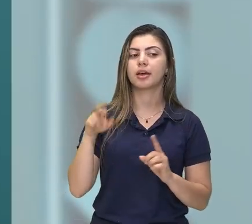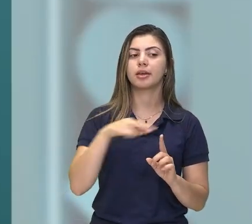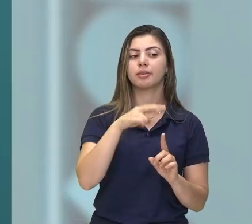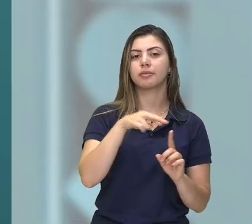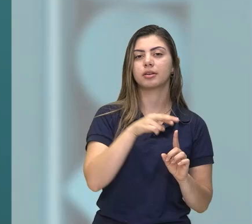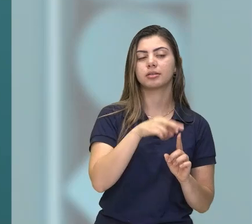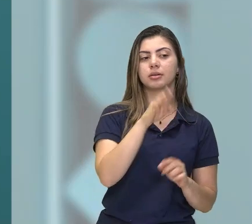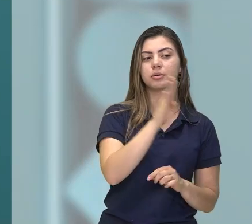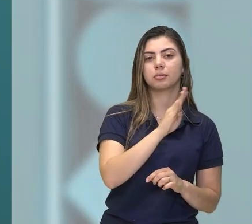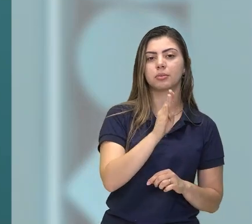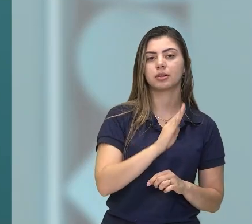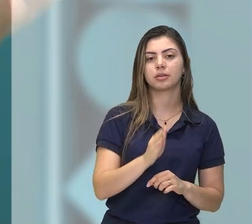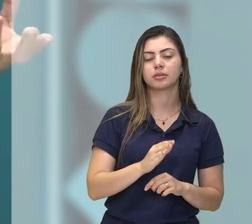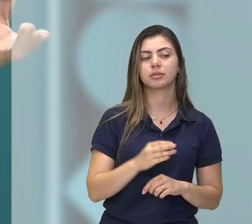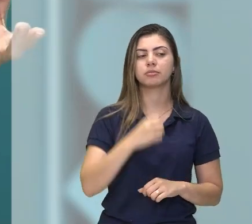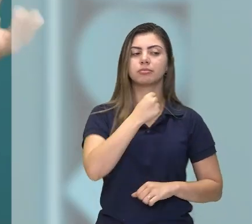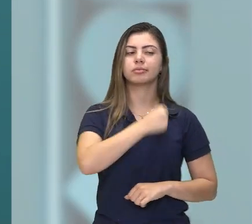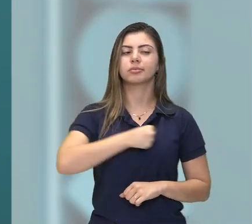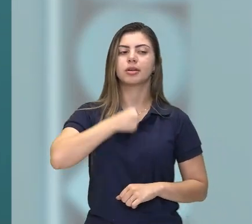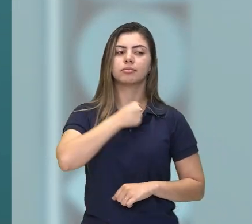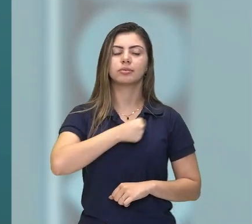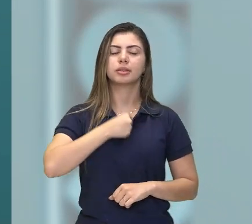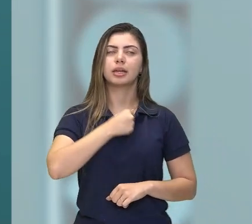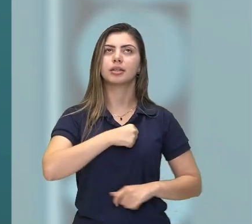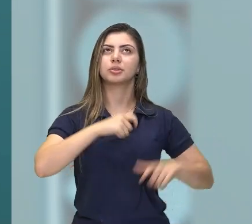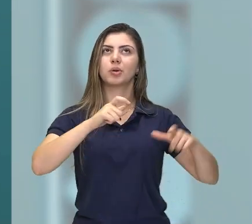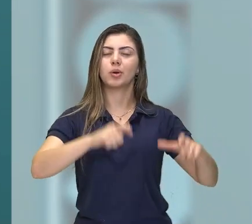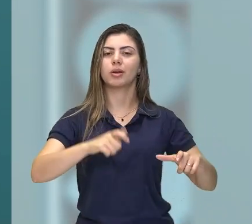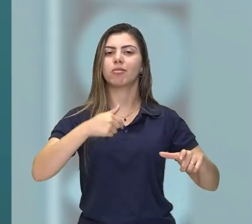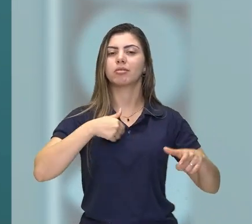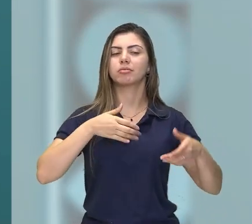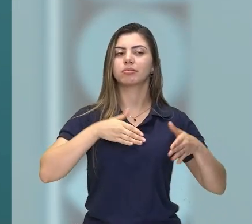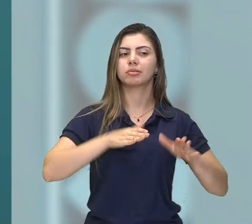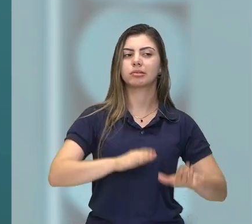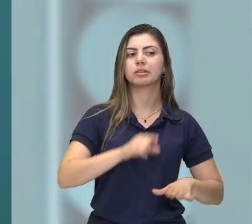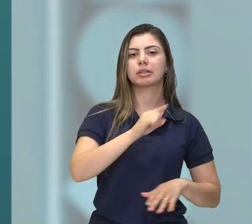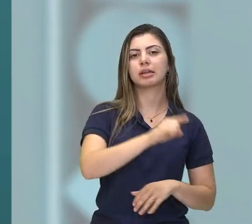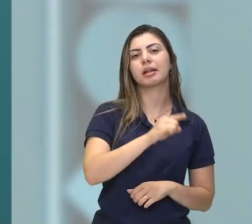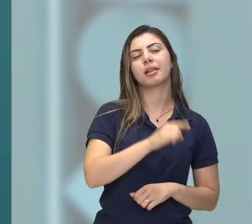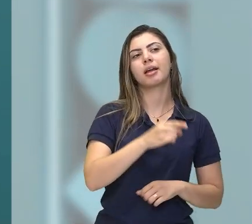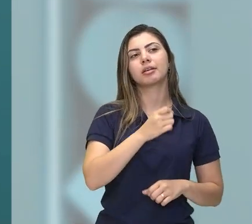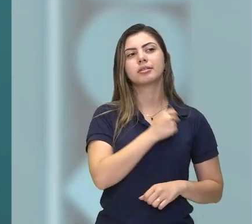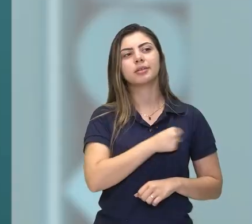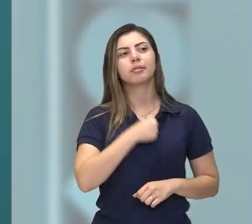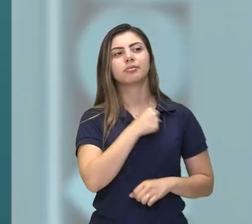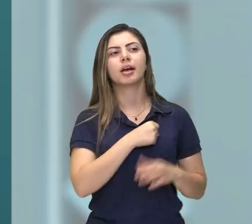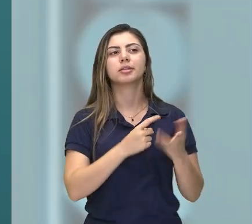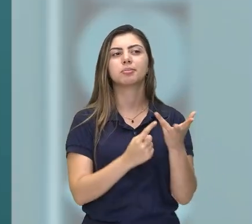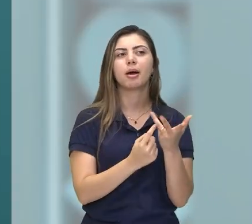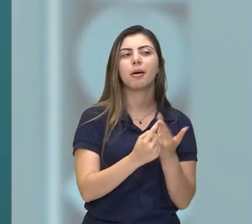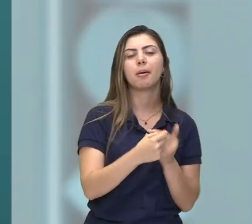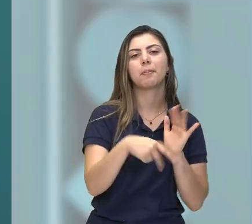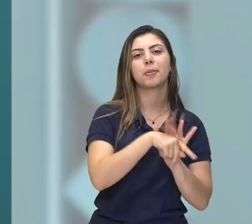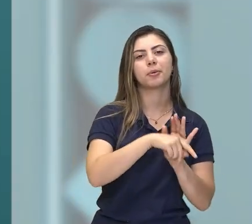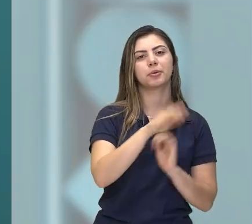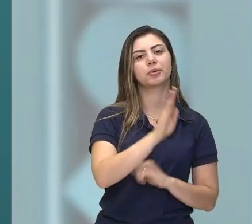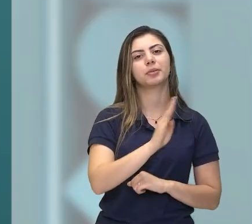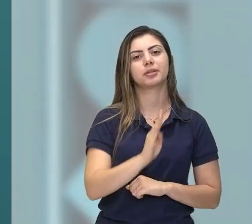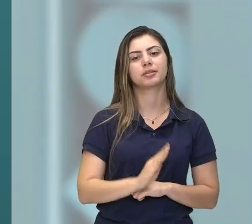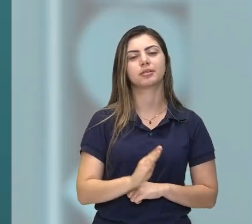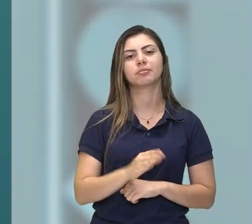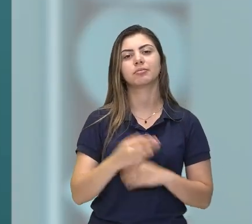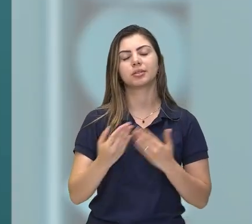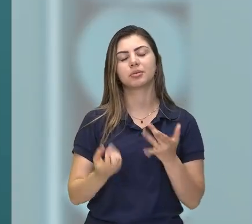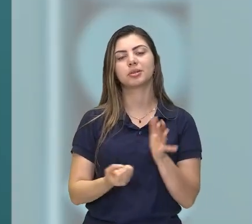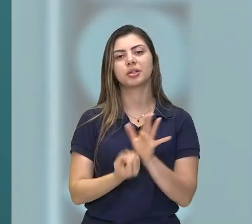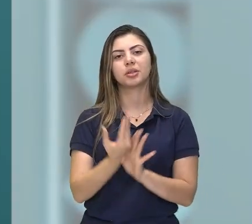Brasil, sobretudo, dizendo que sente saudades da sua terra, sente saudades dos elementos que são do Brasil. Ok? Então, nós temos